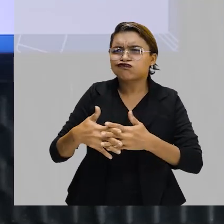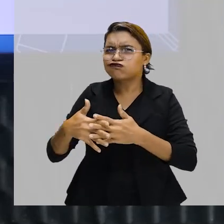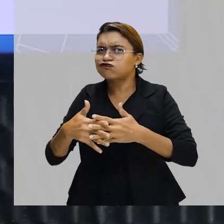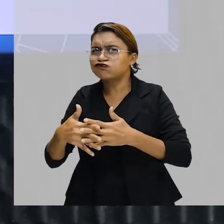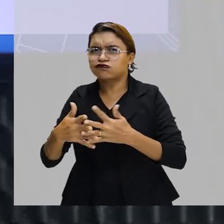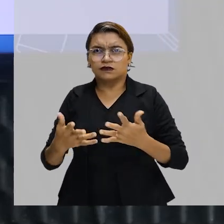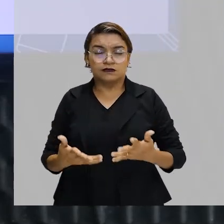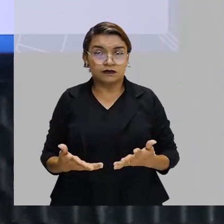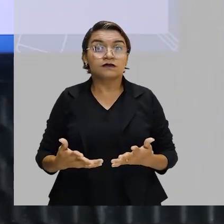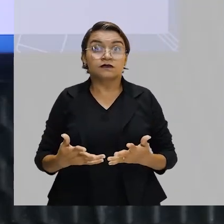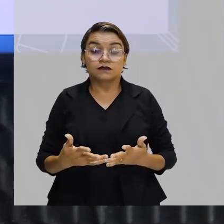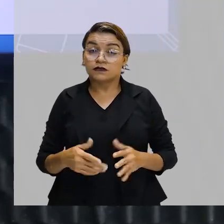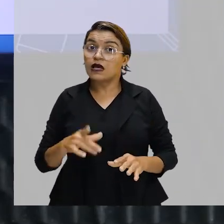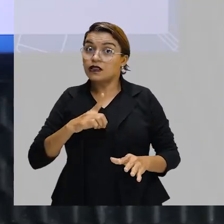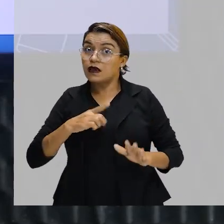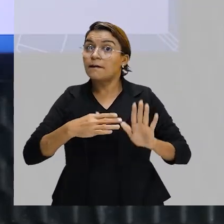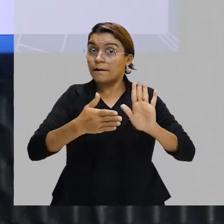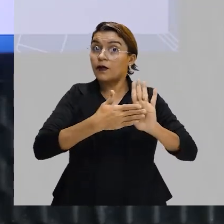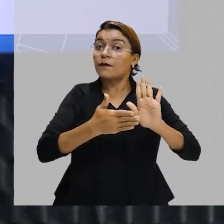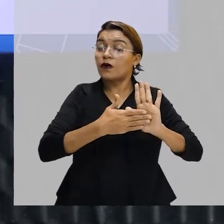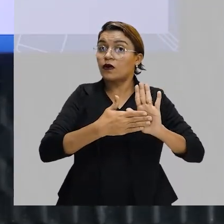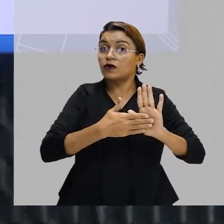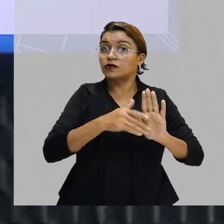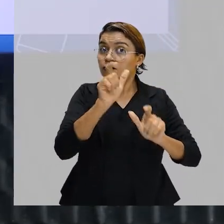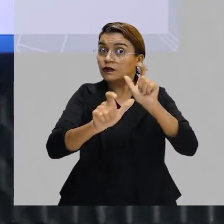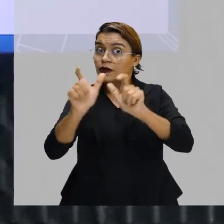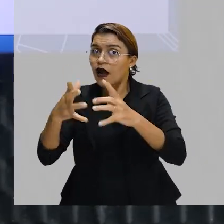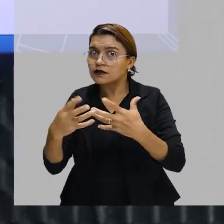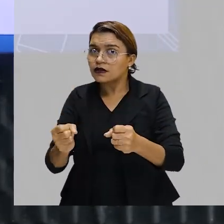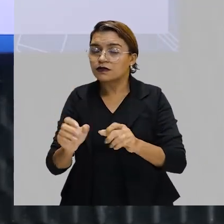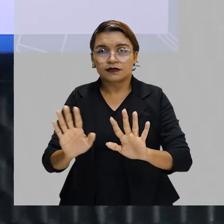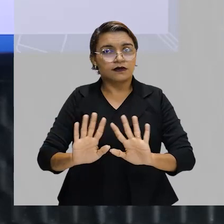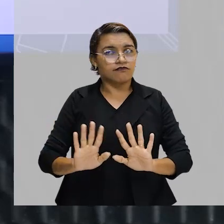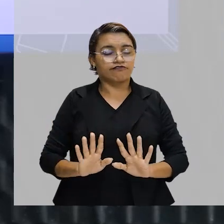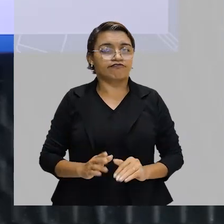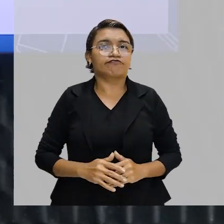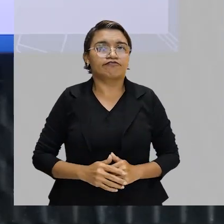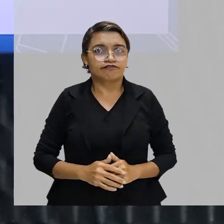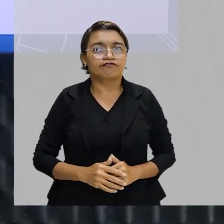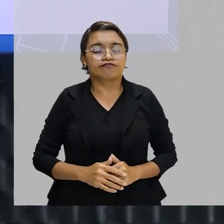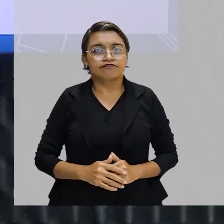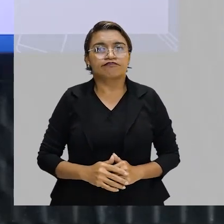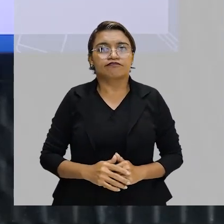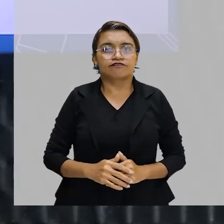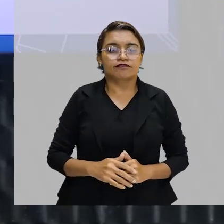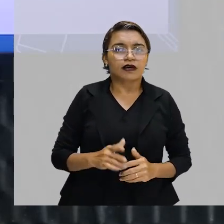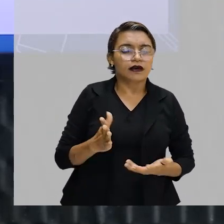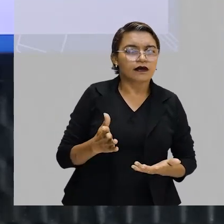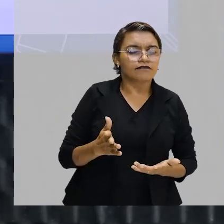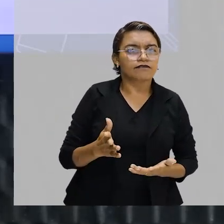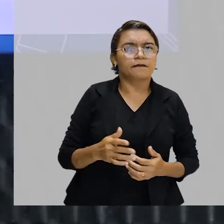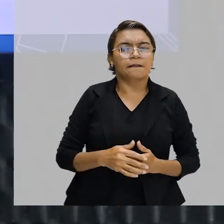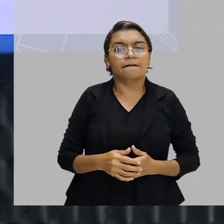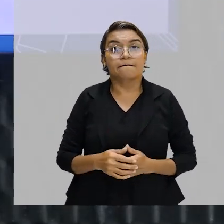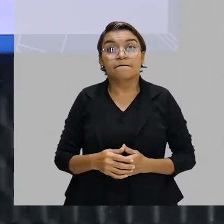arrumadinha, não. Trouxe aqui a proposta, todo mundo aceitou, pronto, tchau e benção. Não. A coisa foi tomando um rumo. Até que,